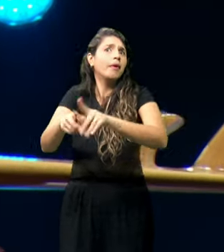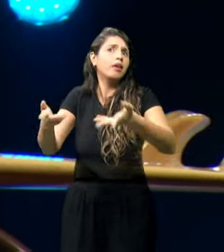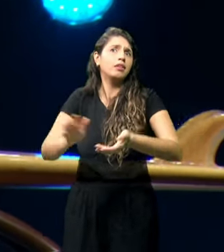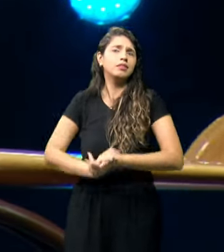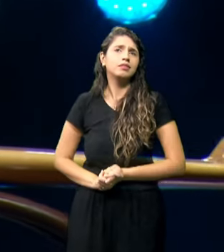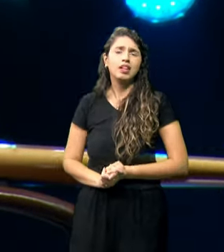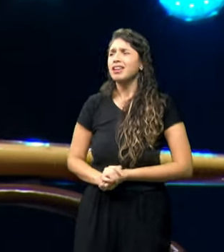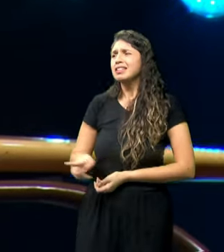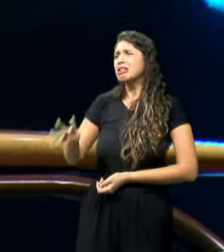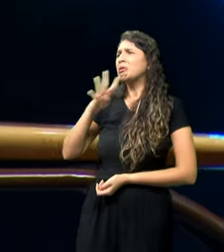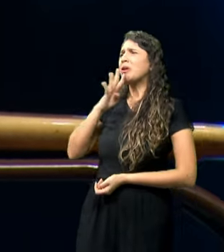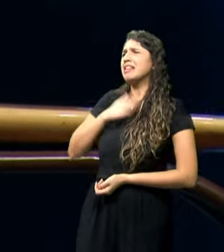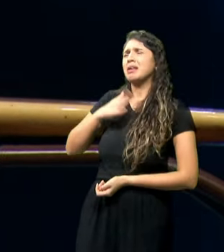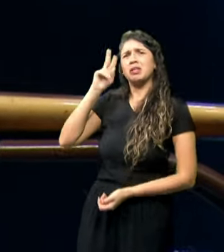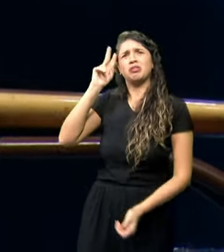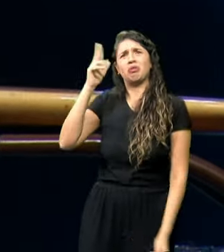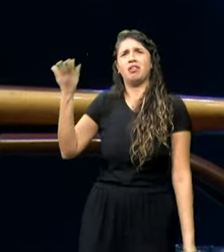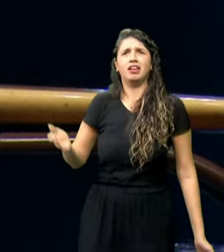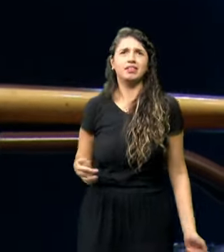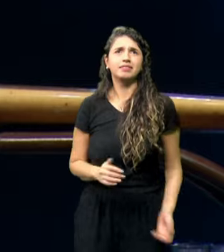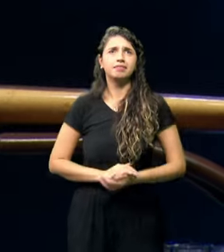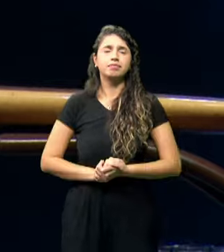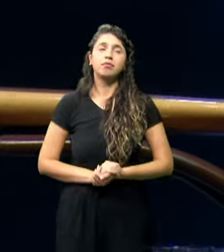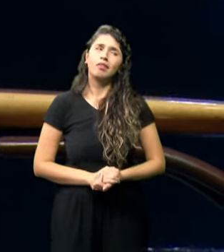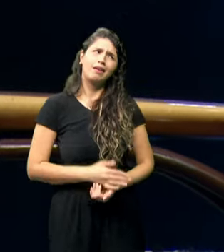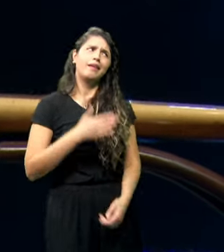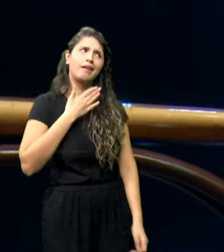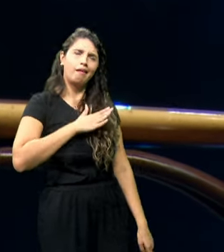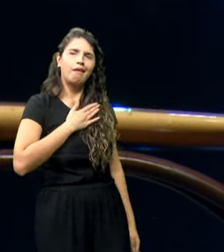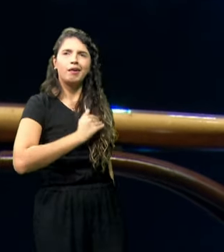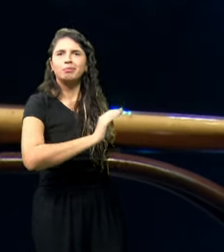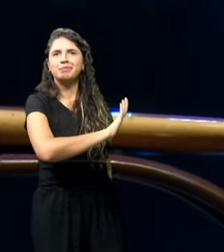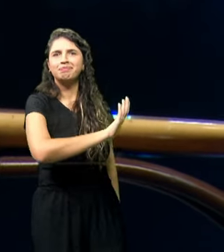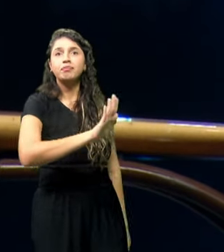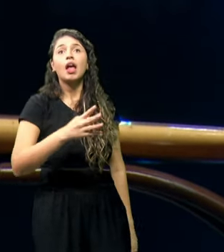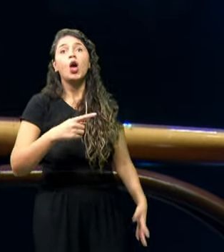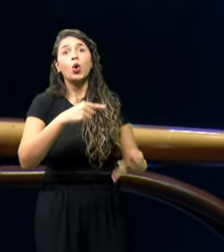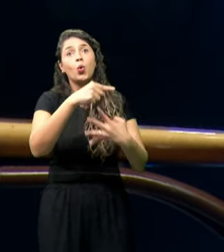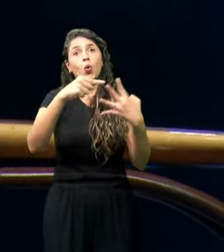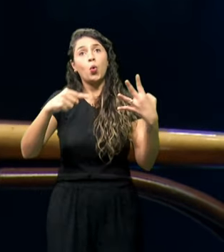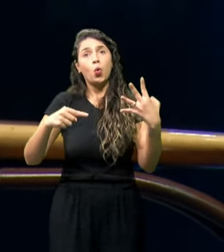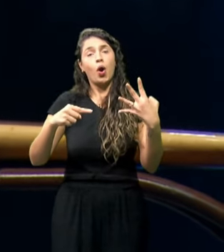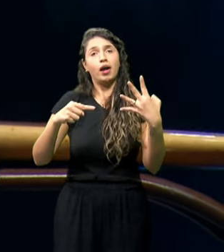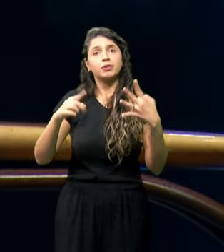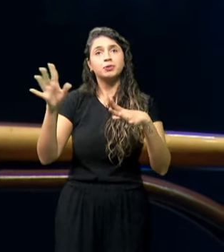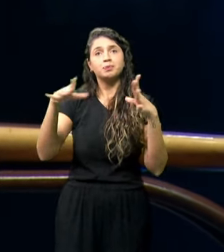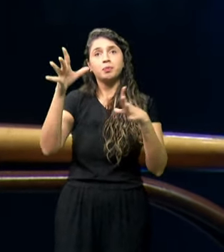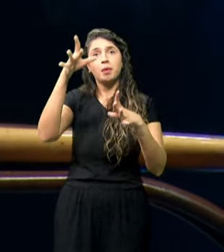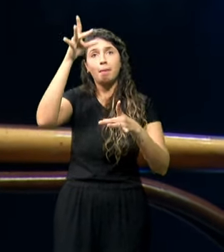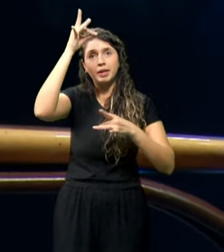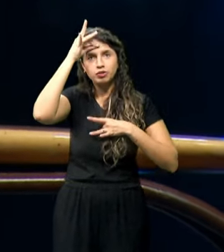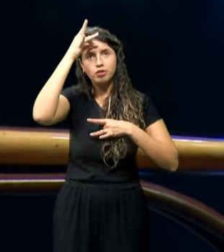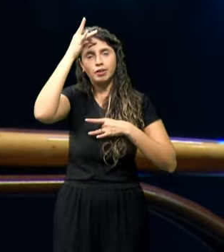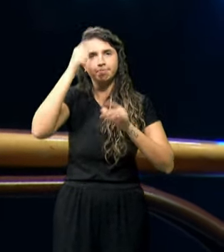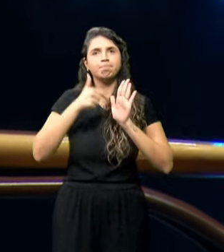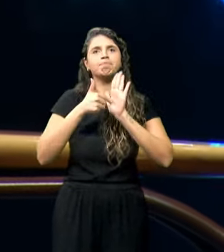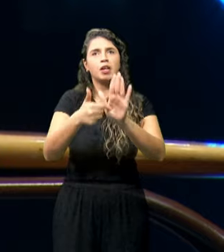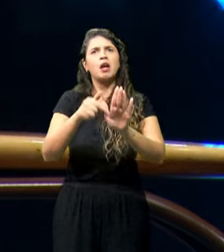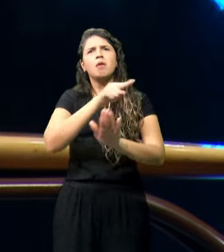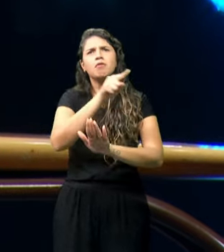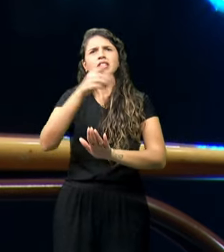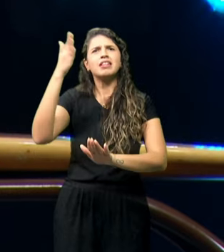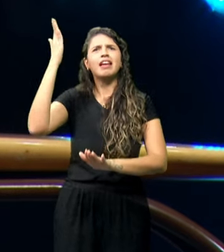Querido, faz isso não, filho. Eu vou trazer aqui quatro personagens para você entender que você pode romper qualquer área da sua vida